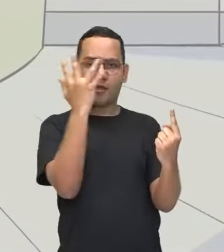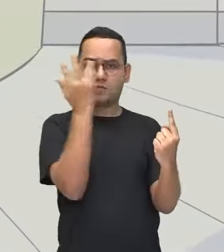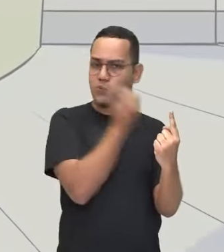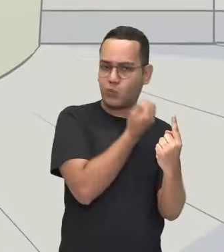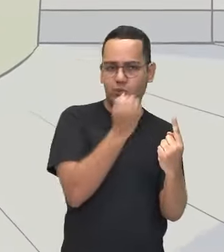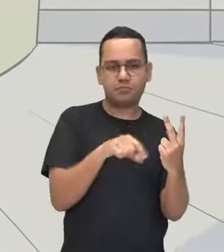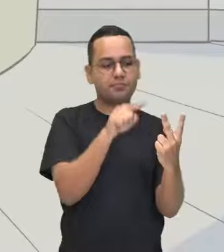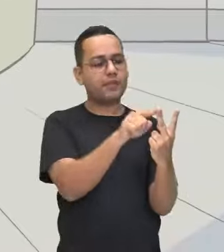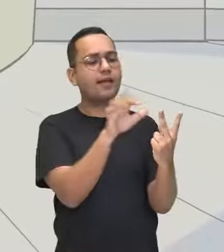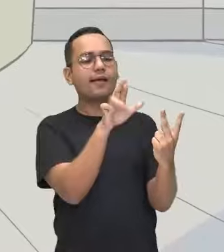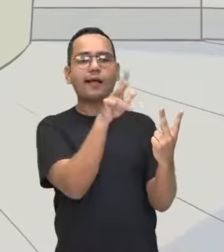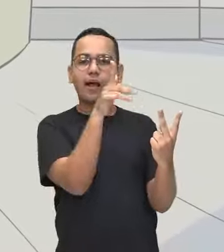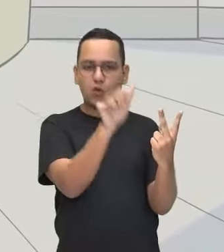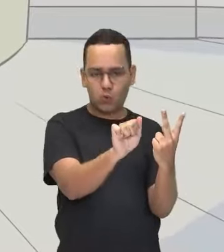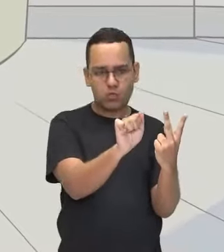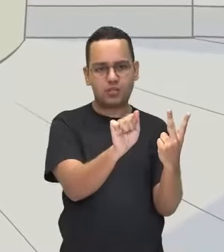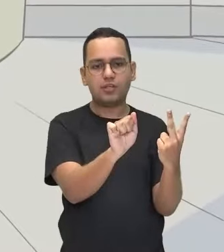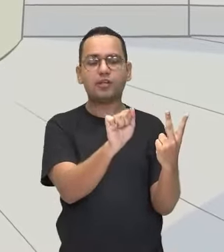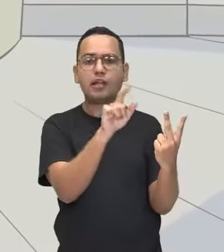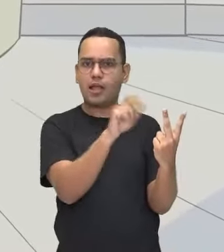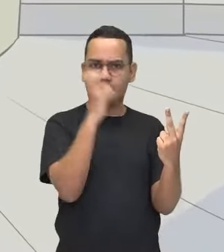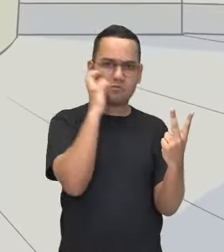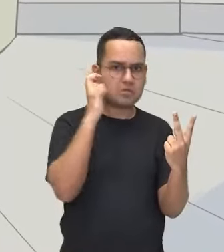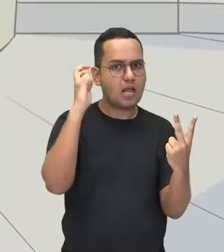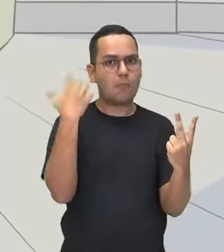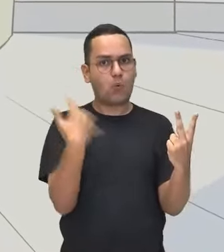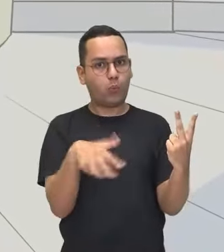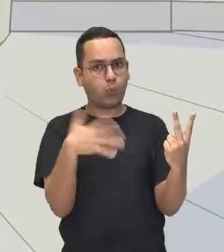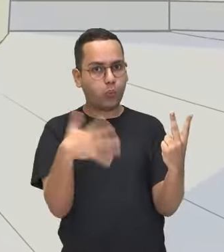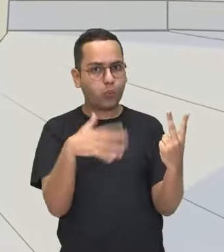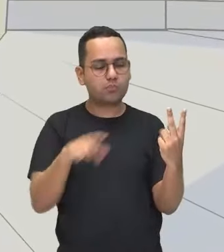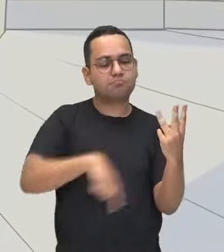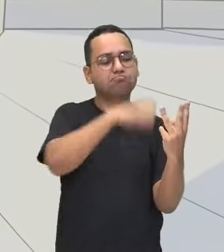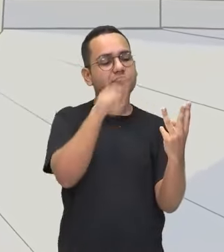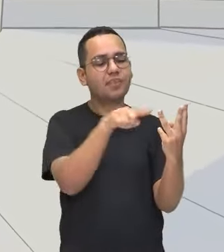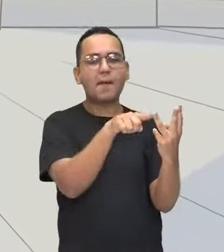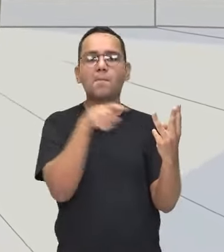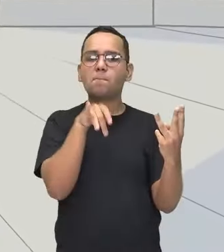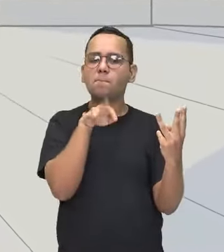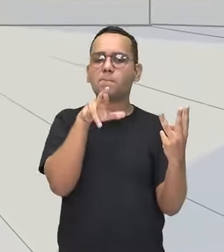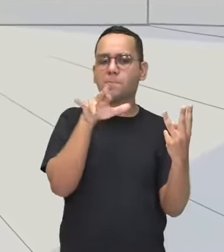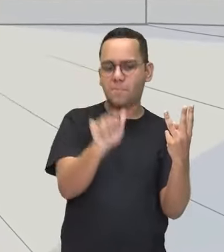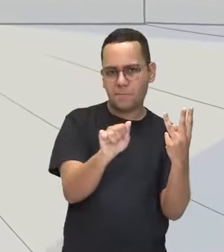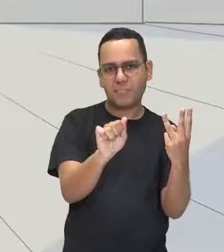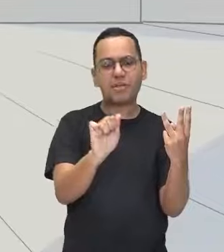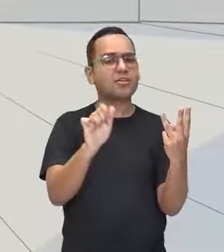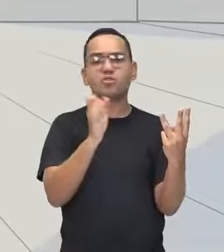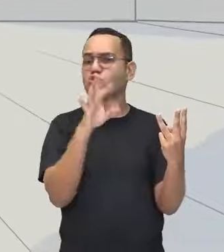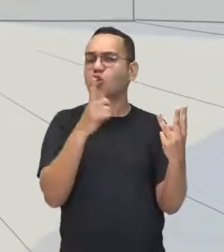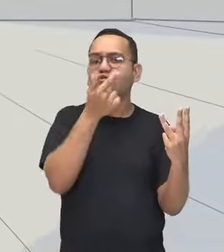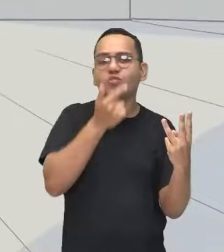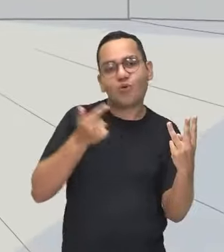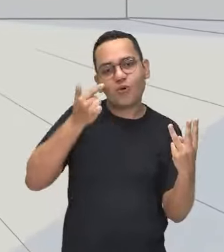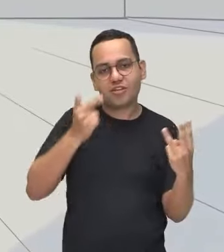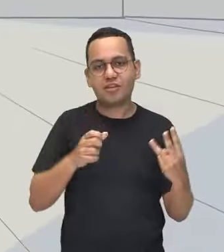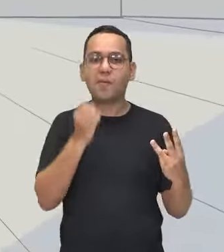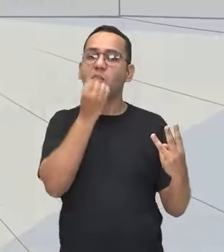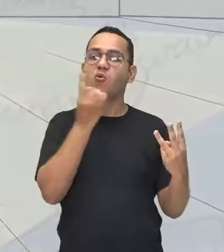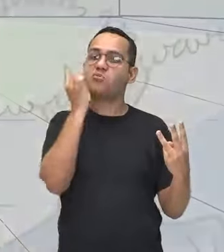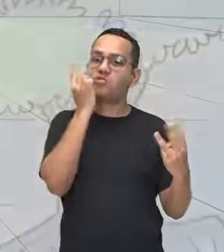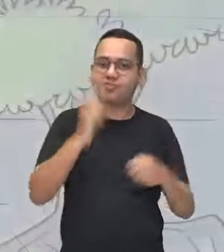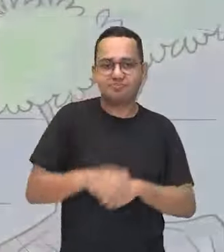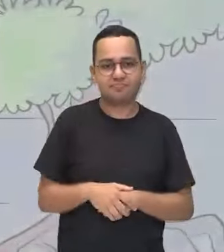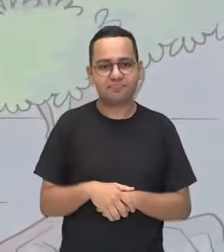bela. Carolina, a mais sábia menina. E Maria apenas sorria. Bom